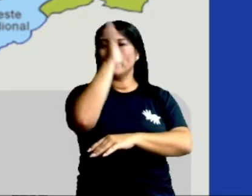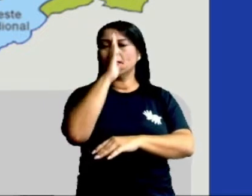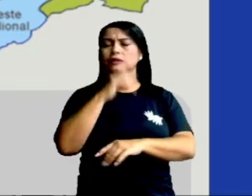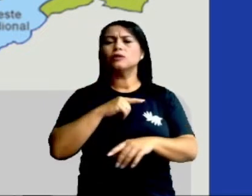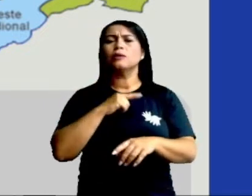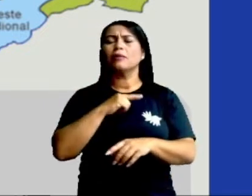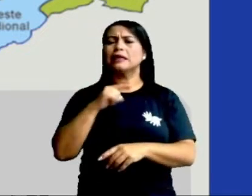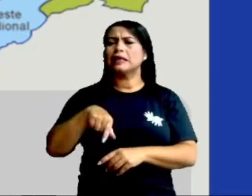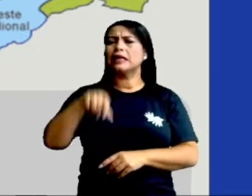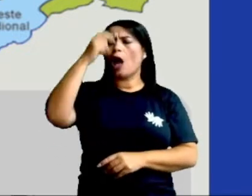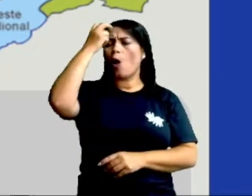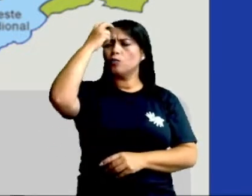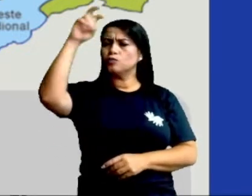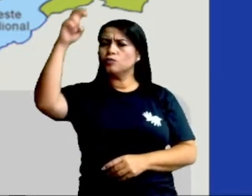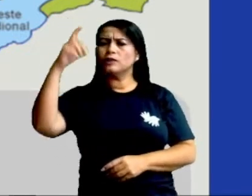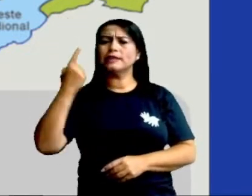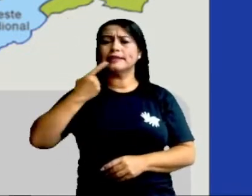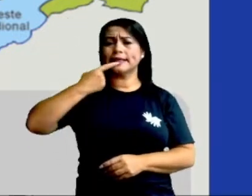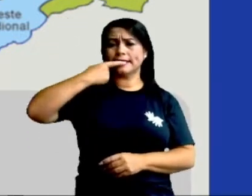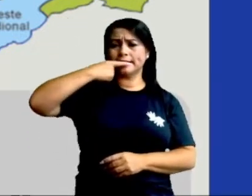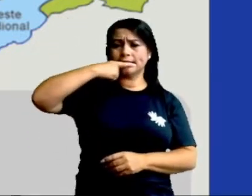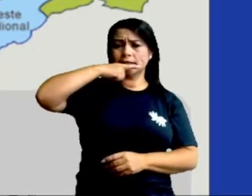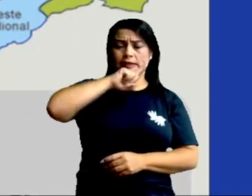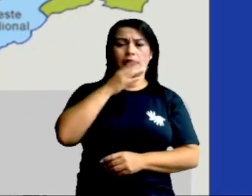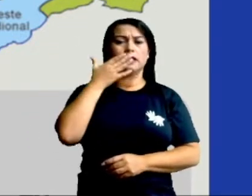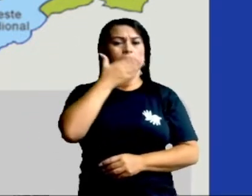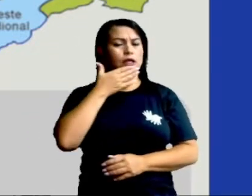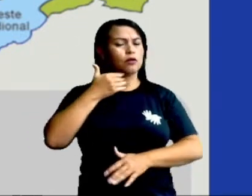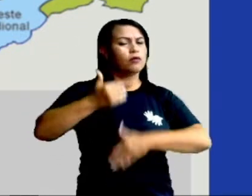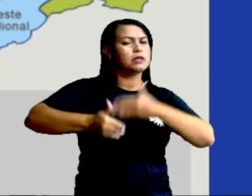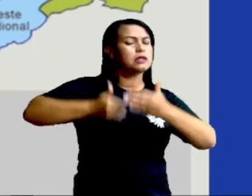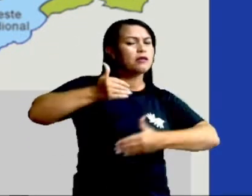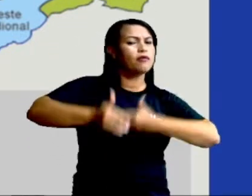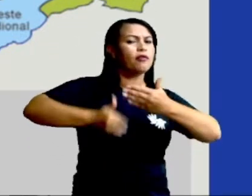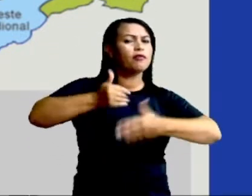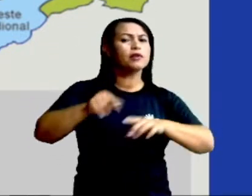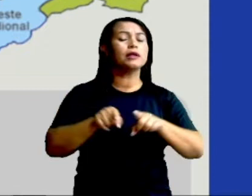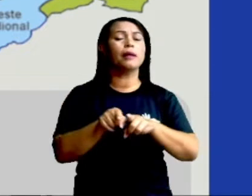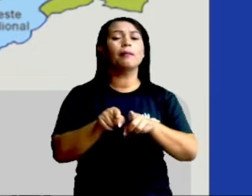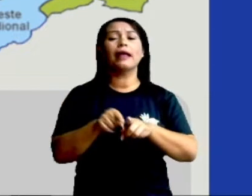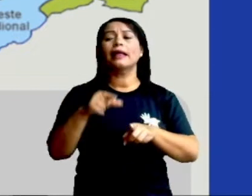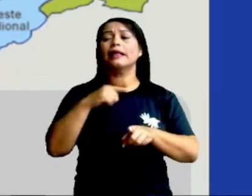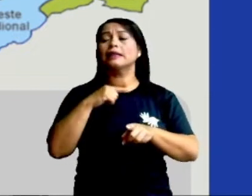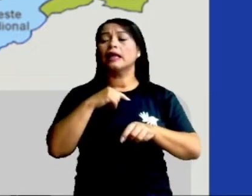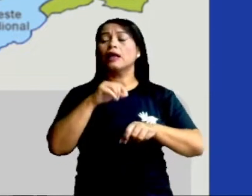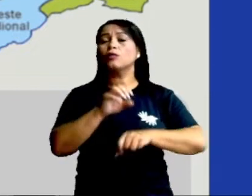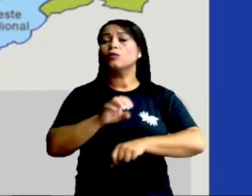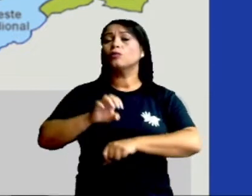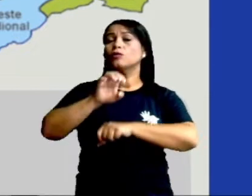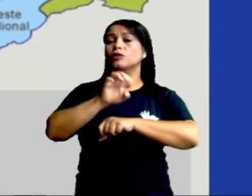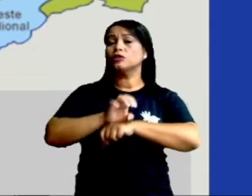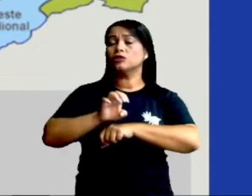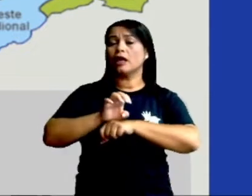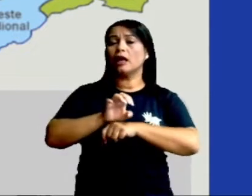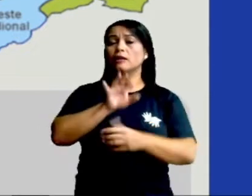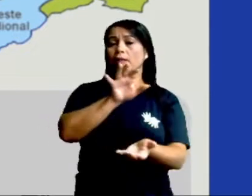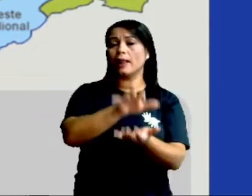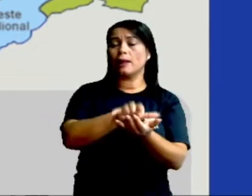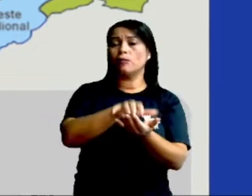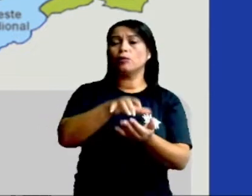cultura Canavieira de cana-de-açúcar se desenvolveu efetivamente e o estado ele está